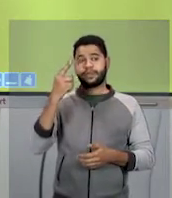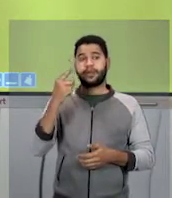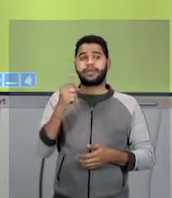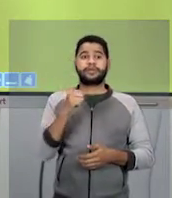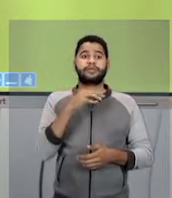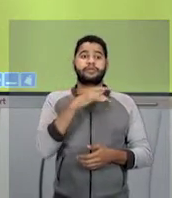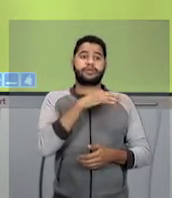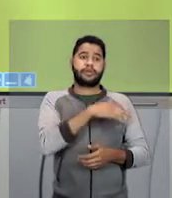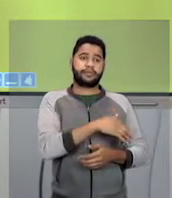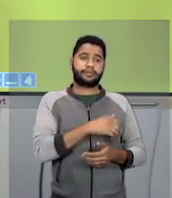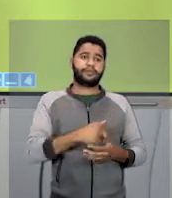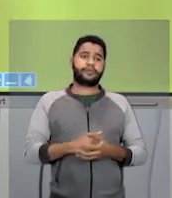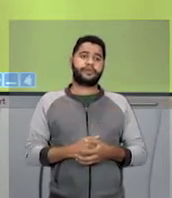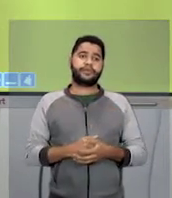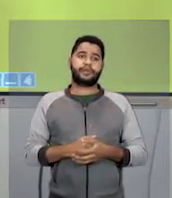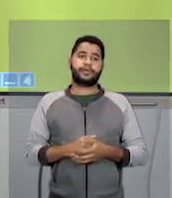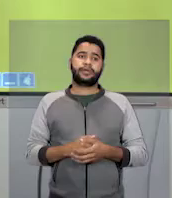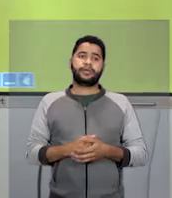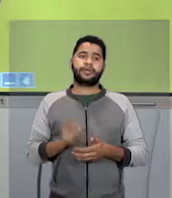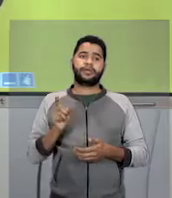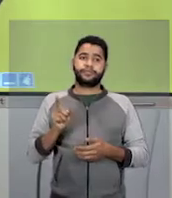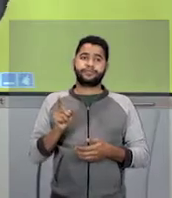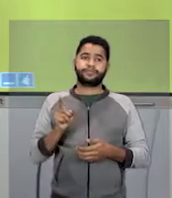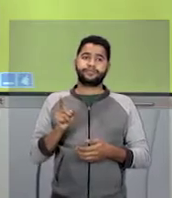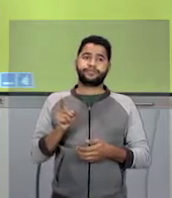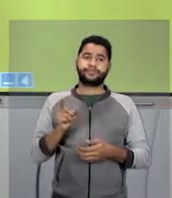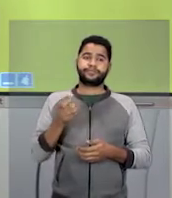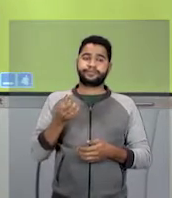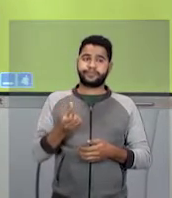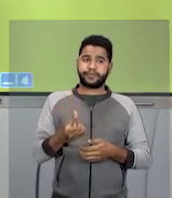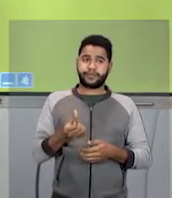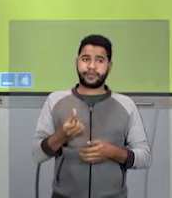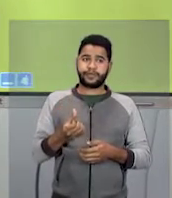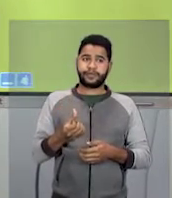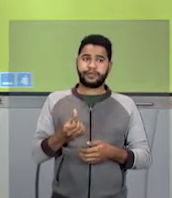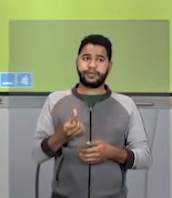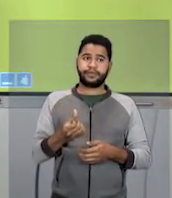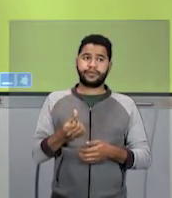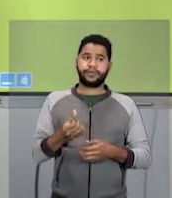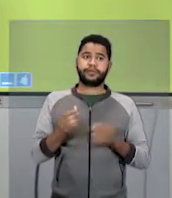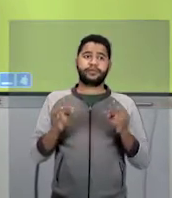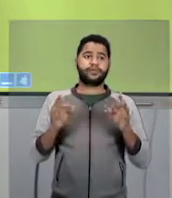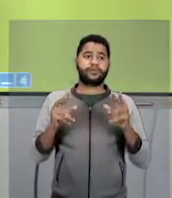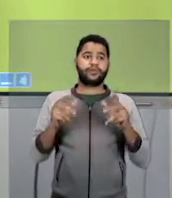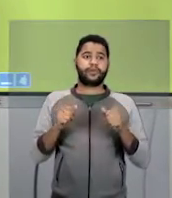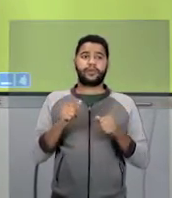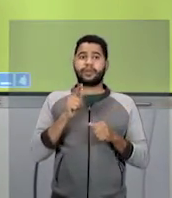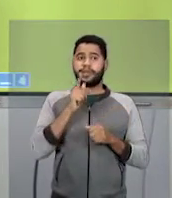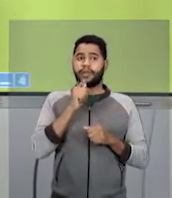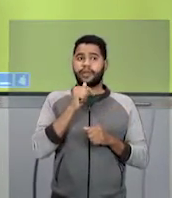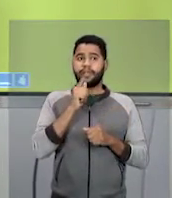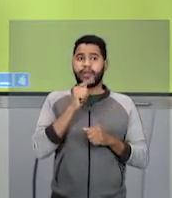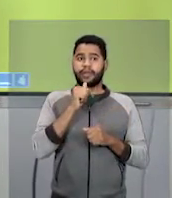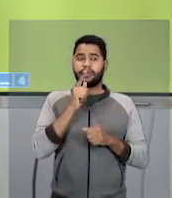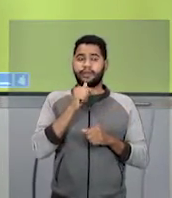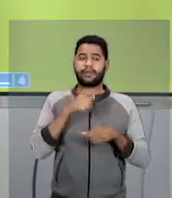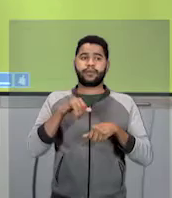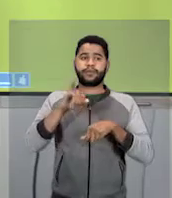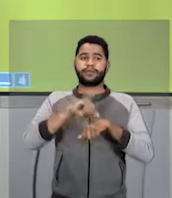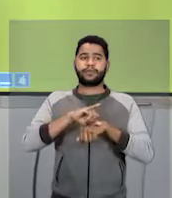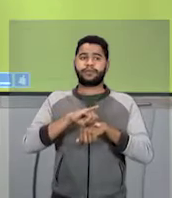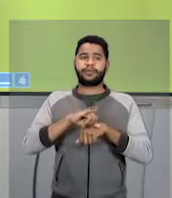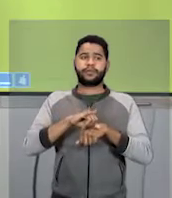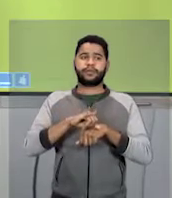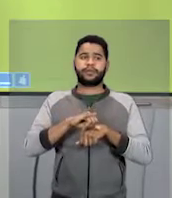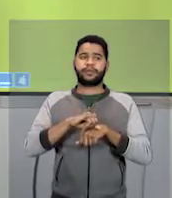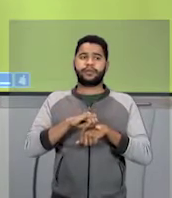saída. Bom, se eu colocar a água para sair na posição 6, toda a água que está aqui em cima, ela